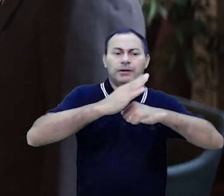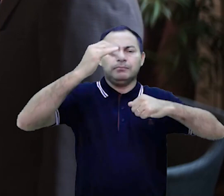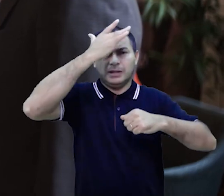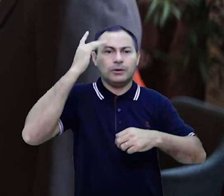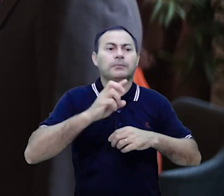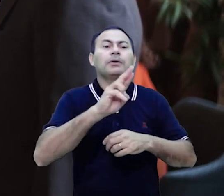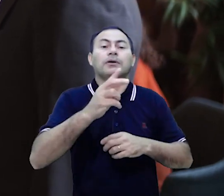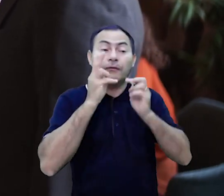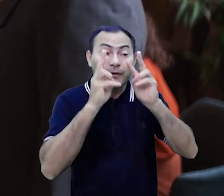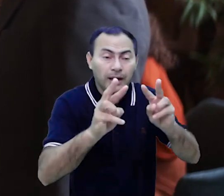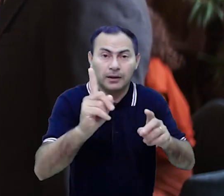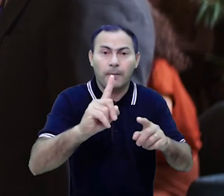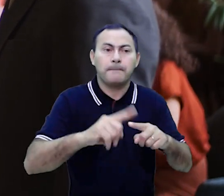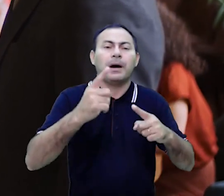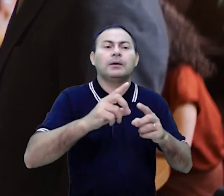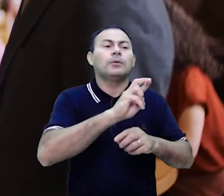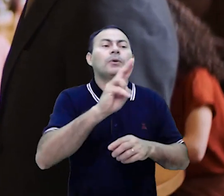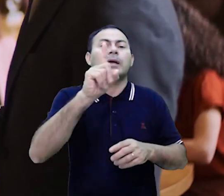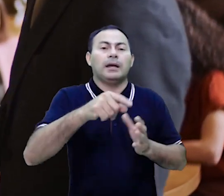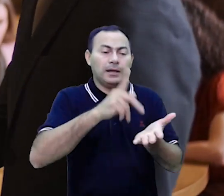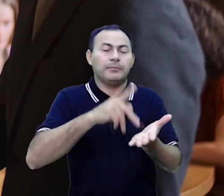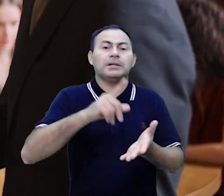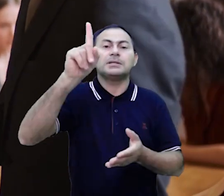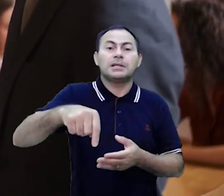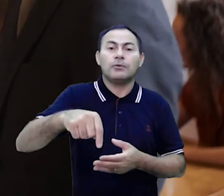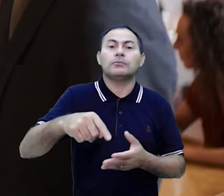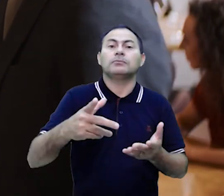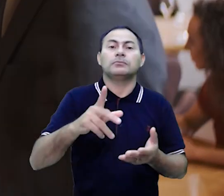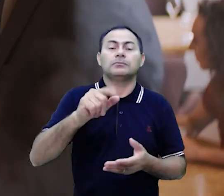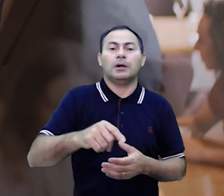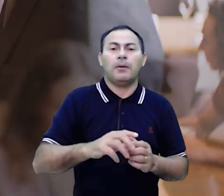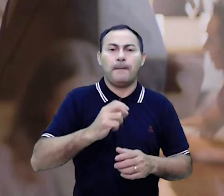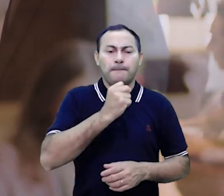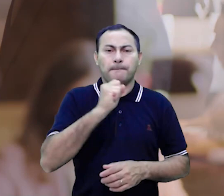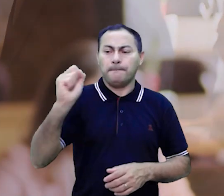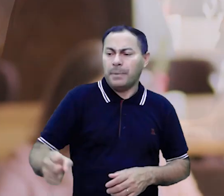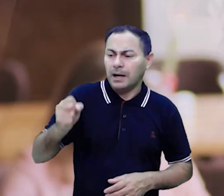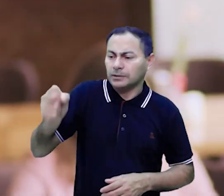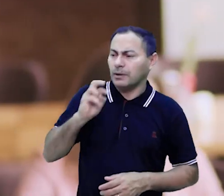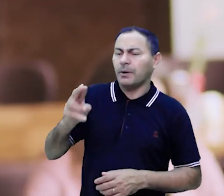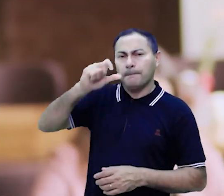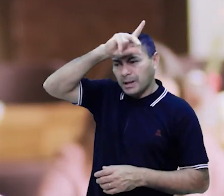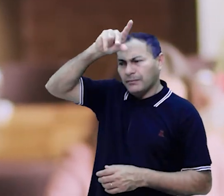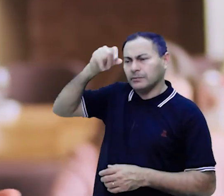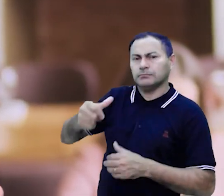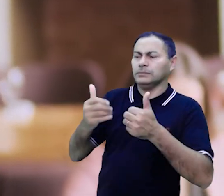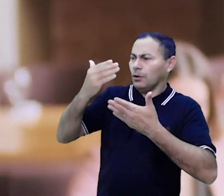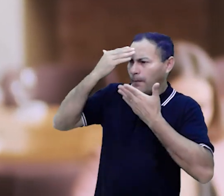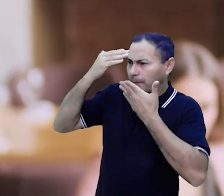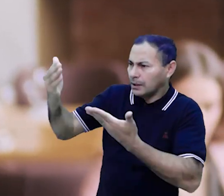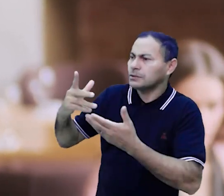disse: não chame as pessoas pelo que você vê nelas, mas pelo que elas realmente são. O pastor respondeu: